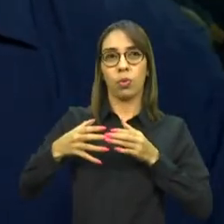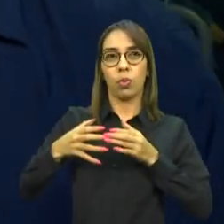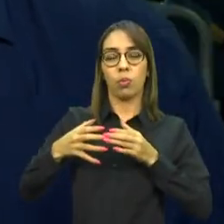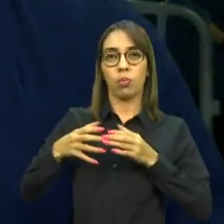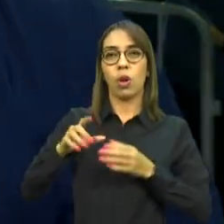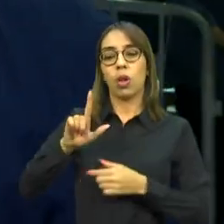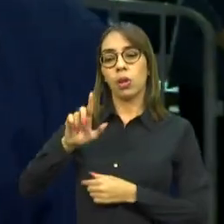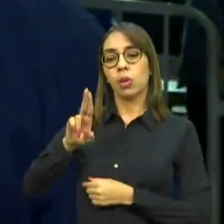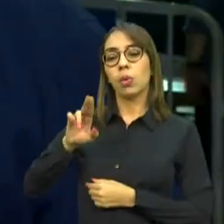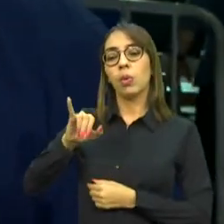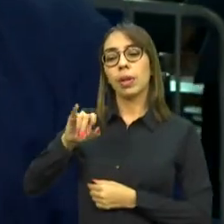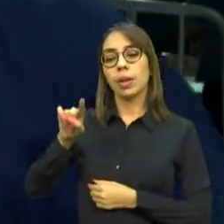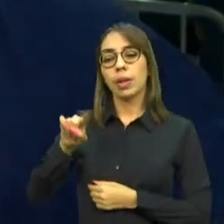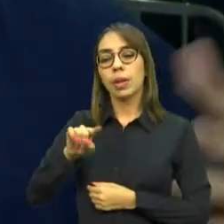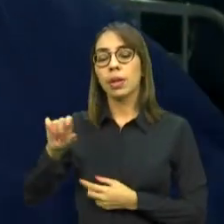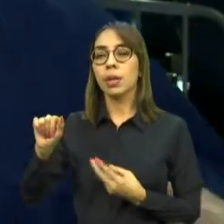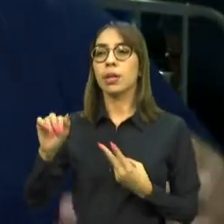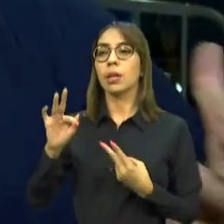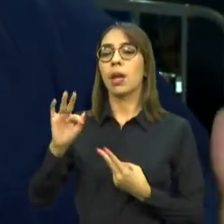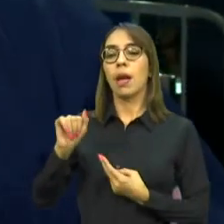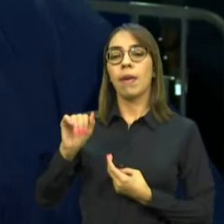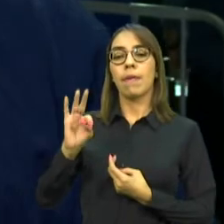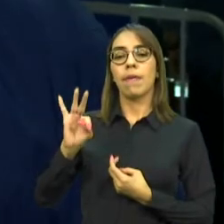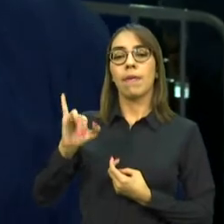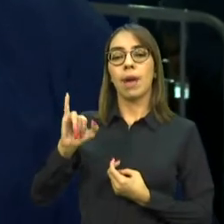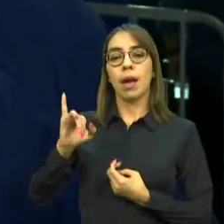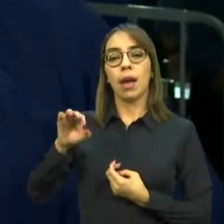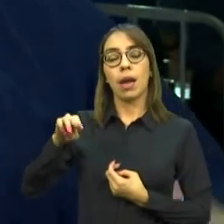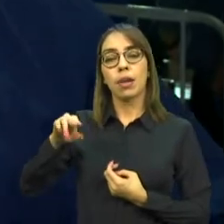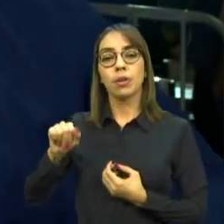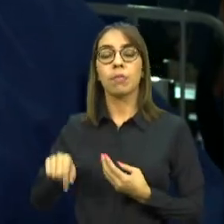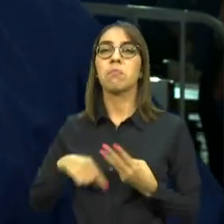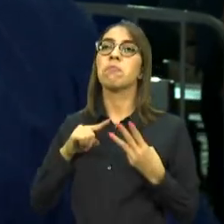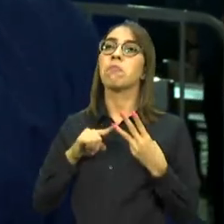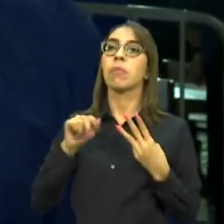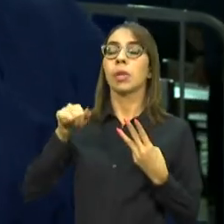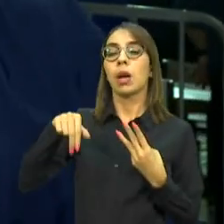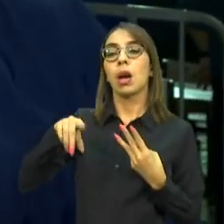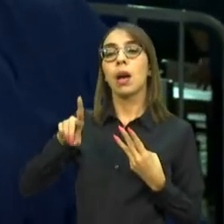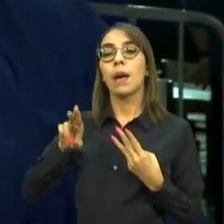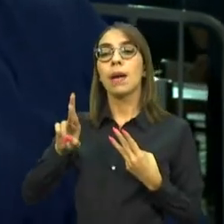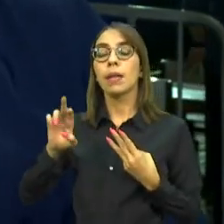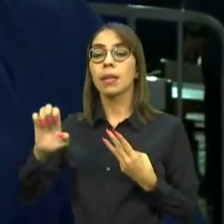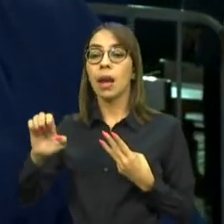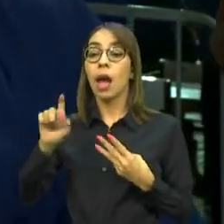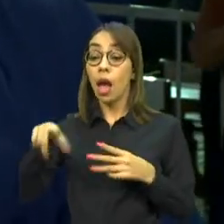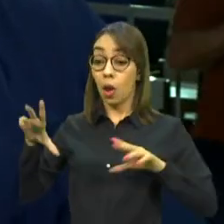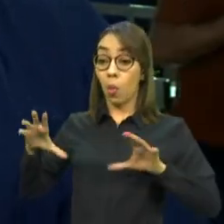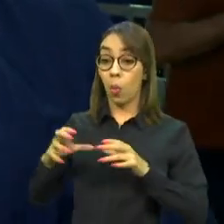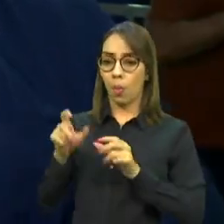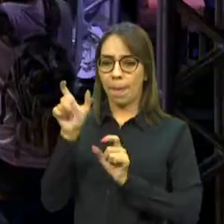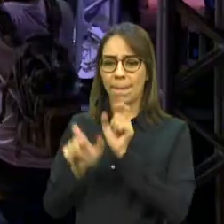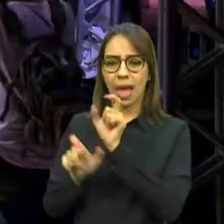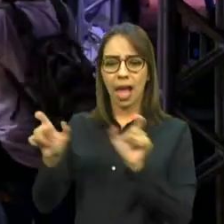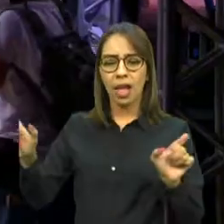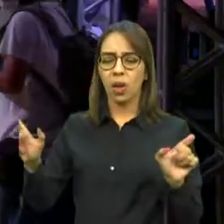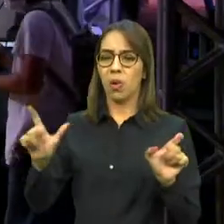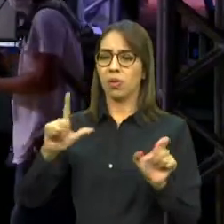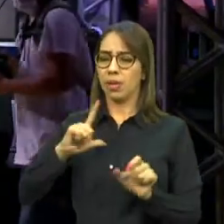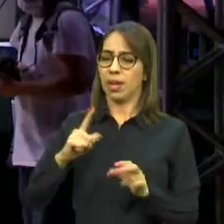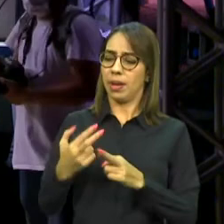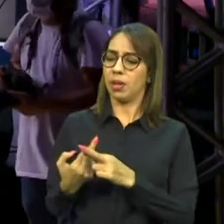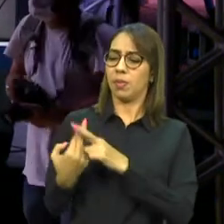Fátima Feitosa, pela André e por muitas outras pessoas, na verdade é um grupo grande de pessoas, né?